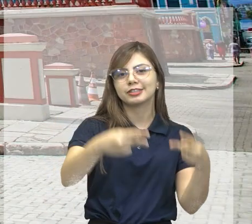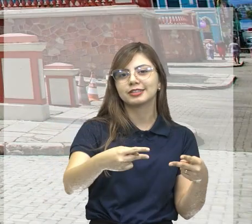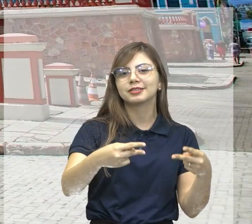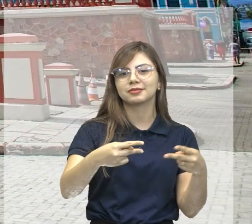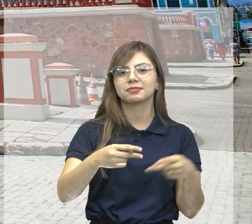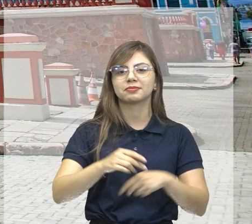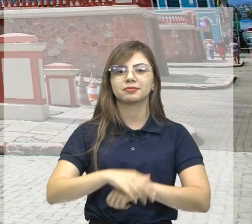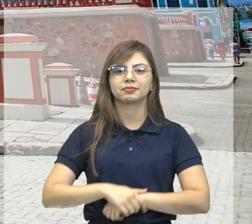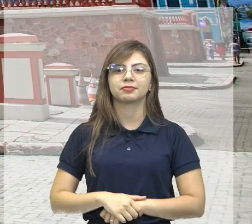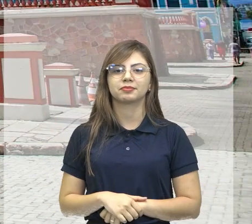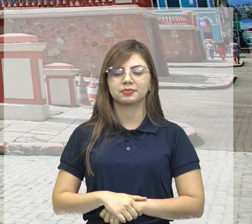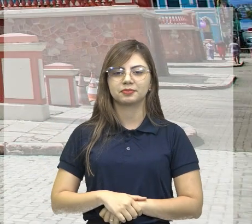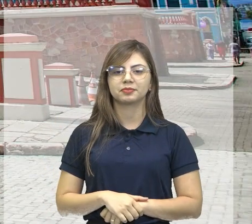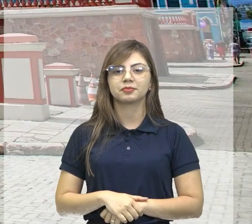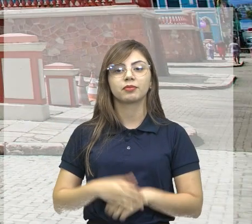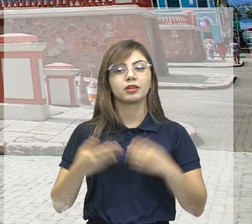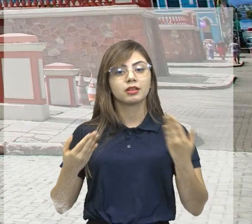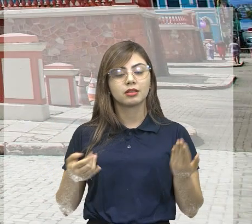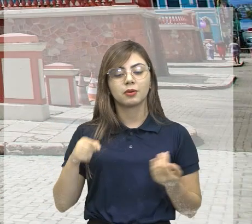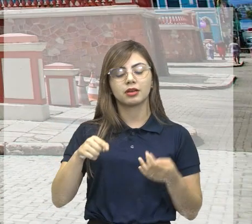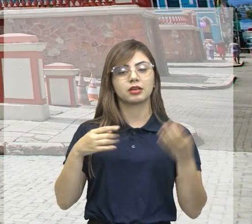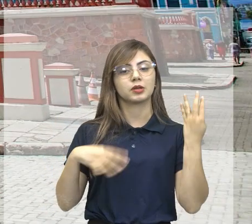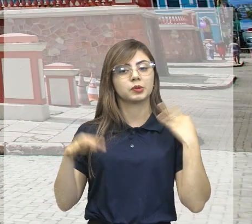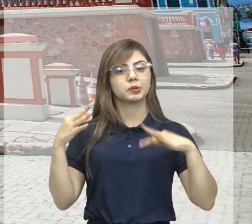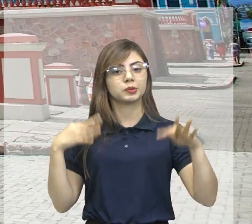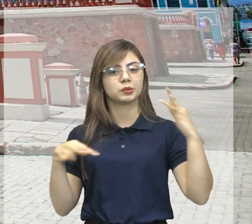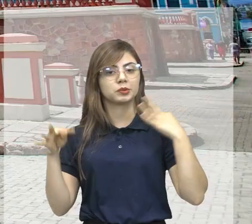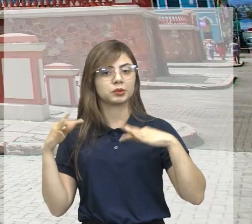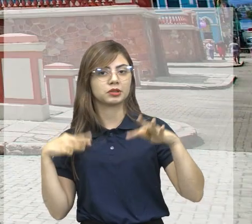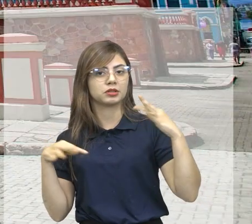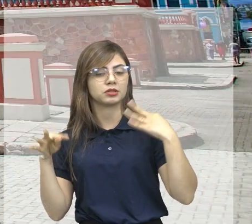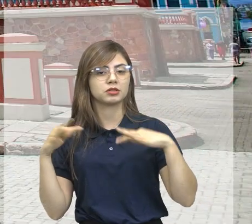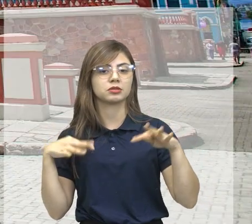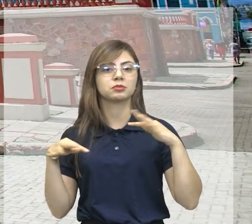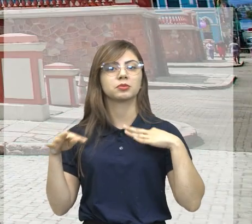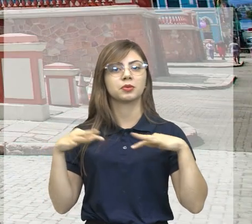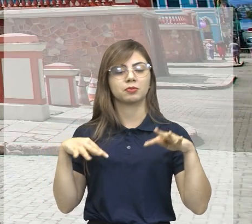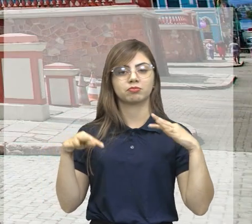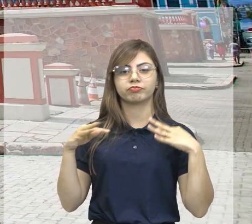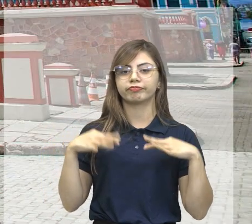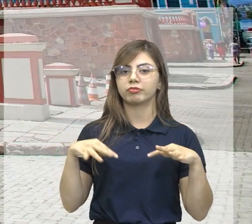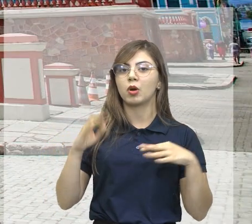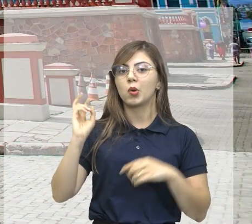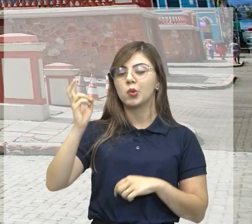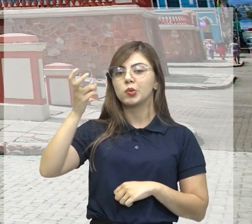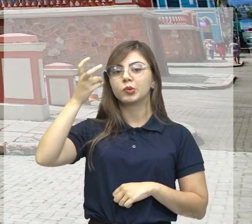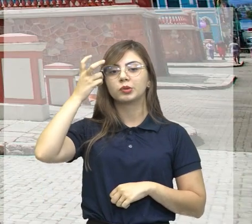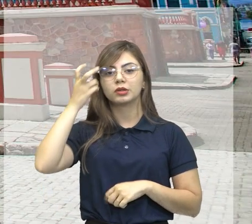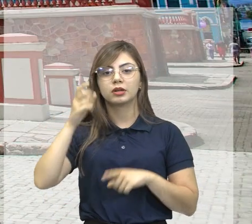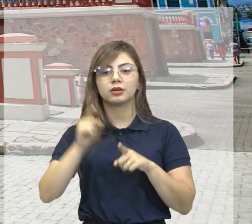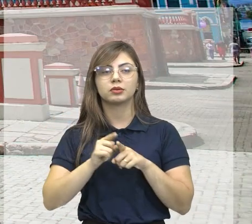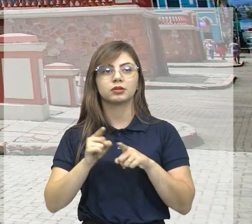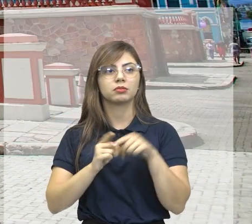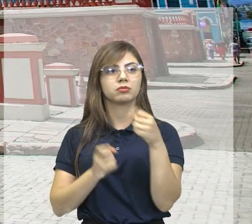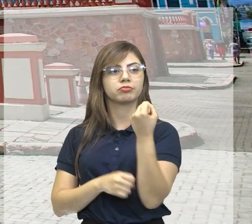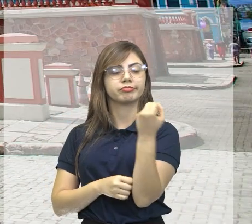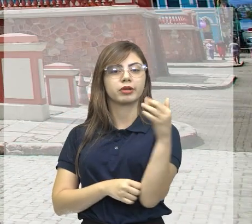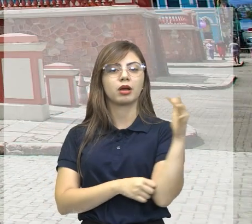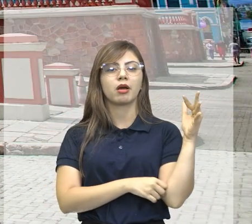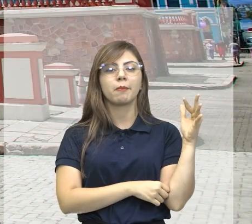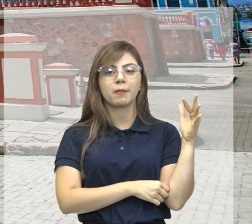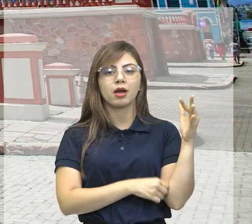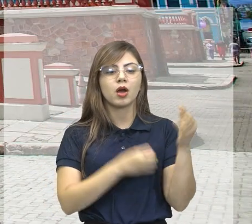região. Então, o turismo ecológico e turismo cultural, basicamente, né, ele é transmitido,